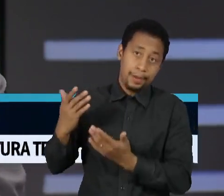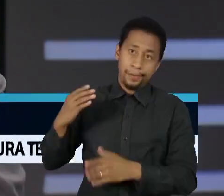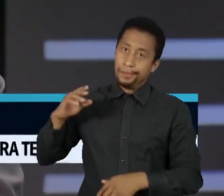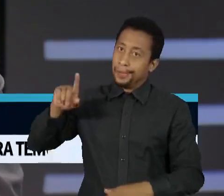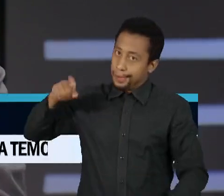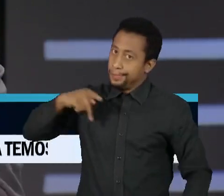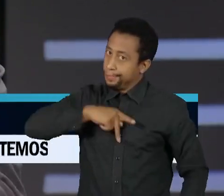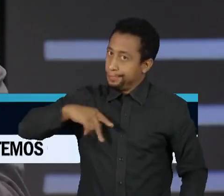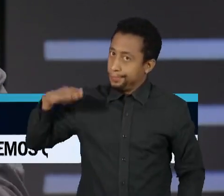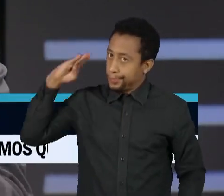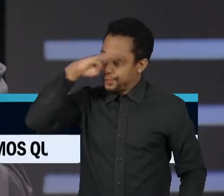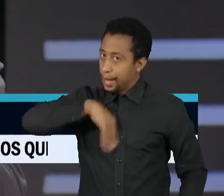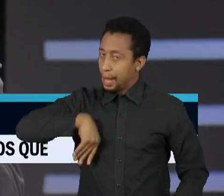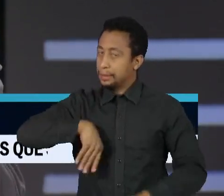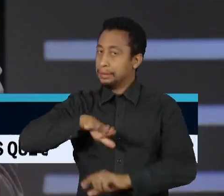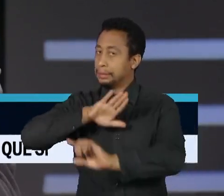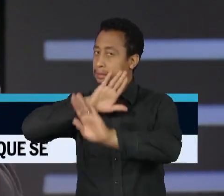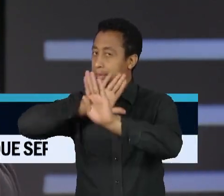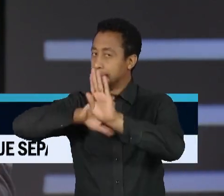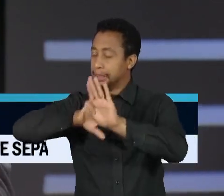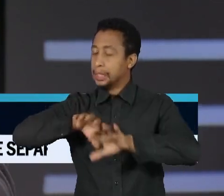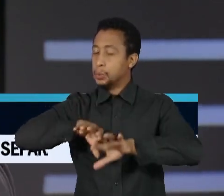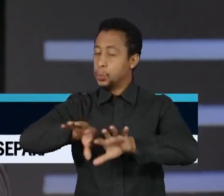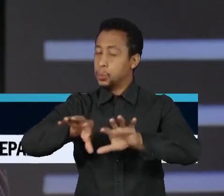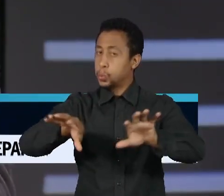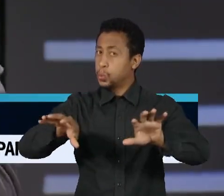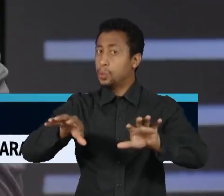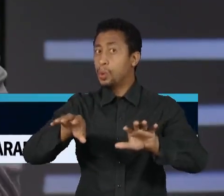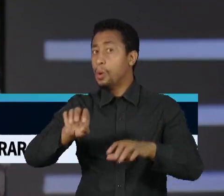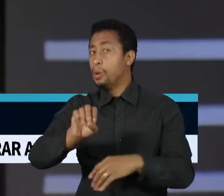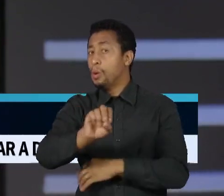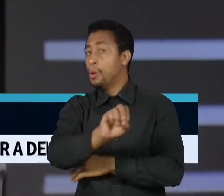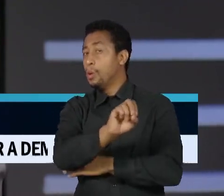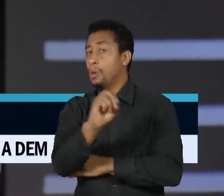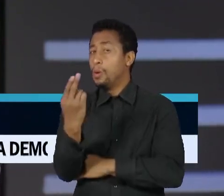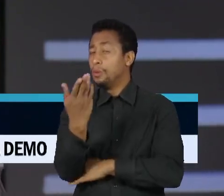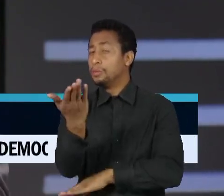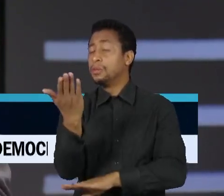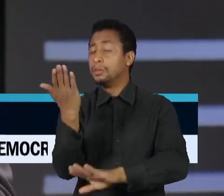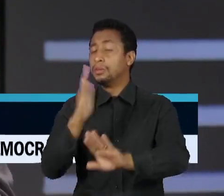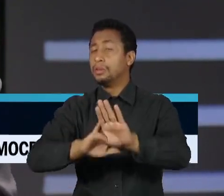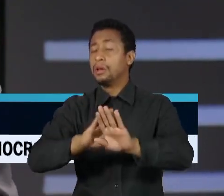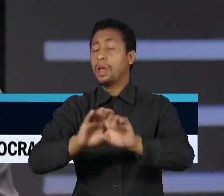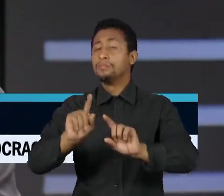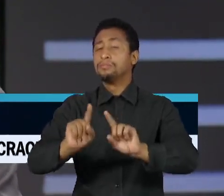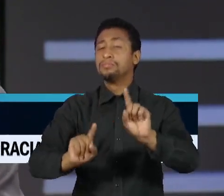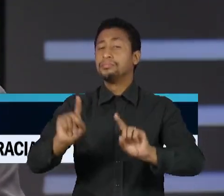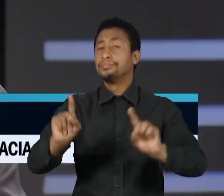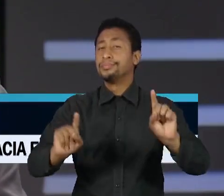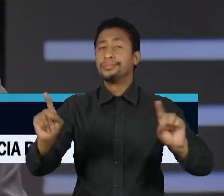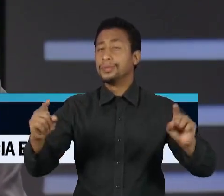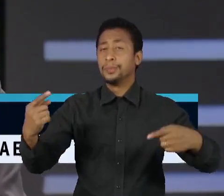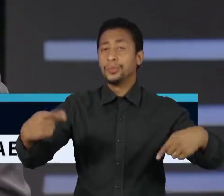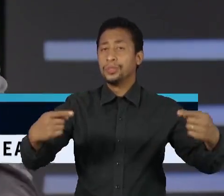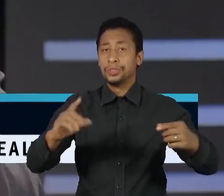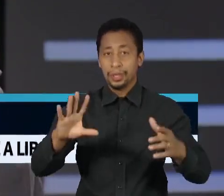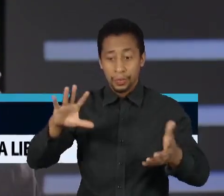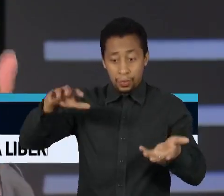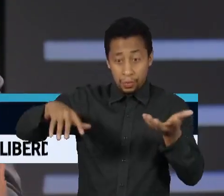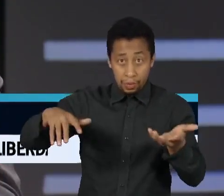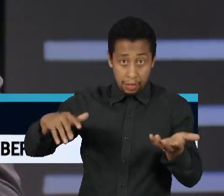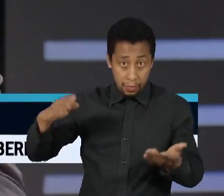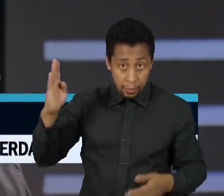fomentou tudo isso ou vai ser usado simplesmente por uma disputa política ultrapolarizada dentro do congresso nacional